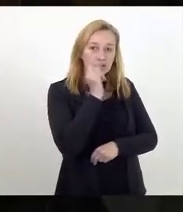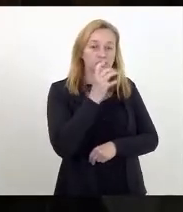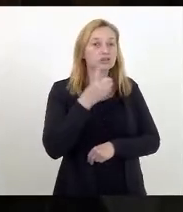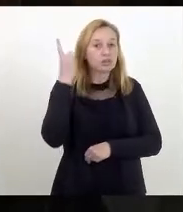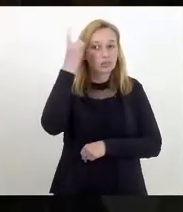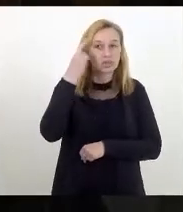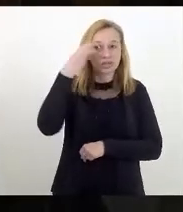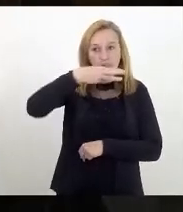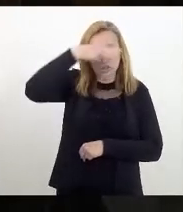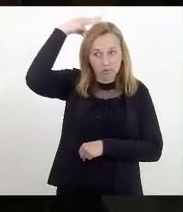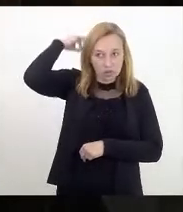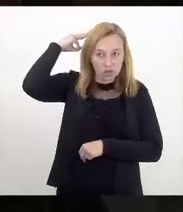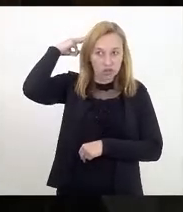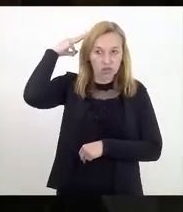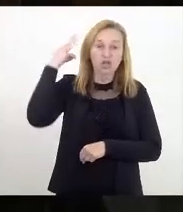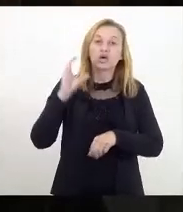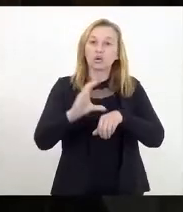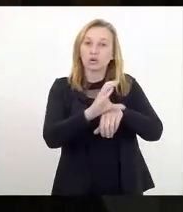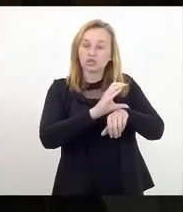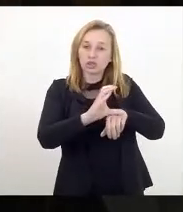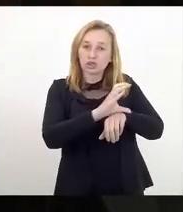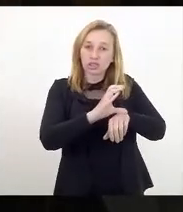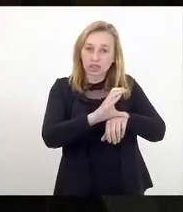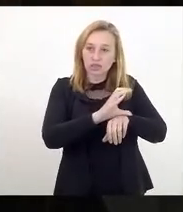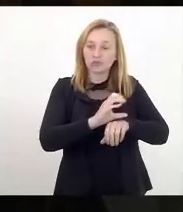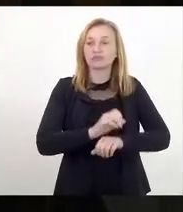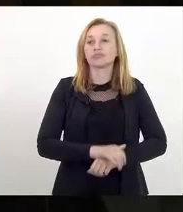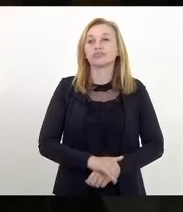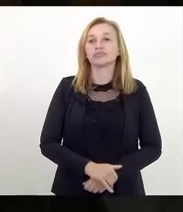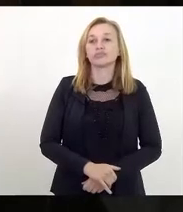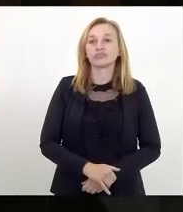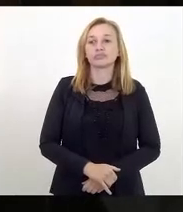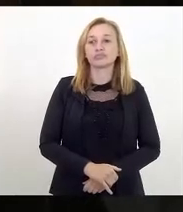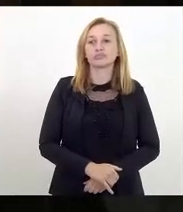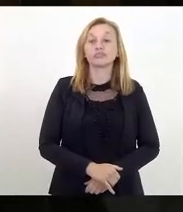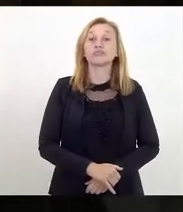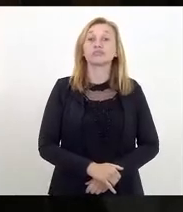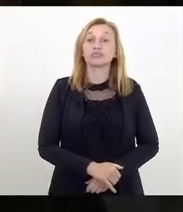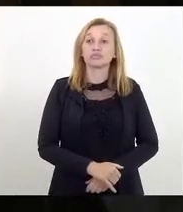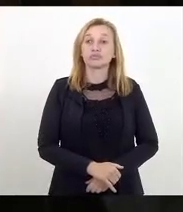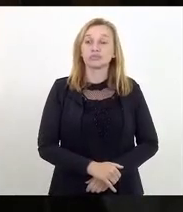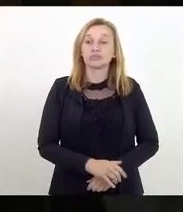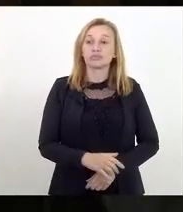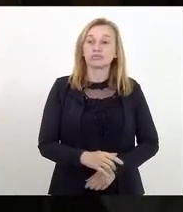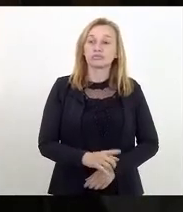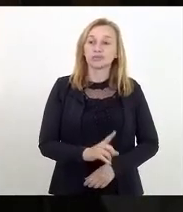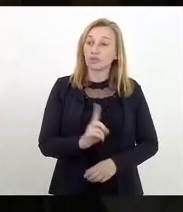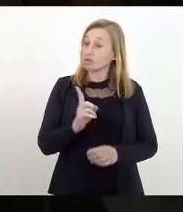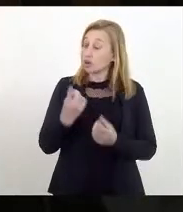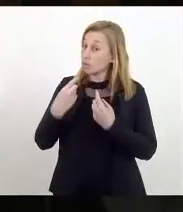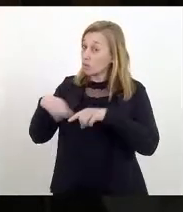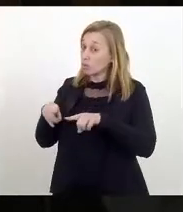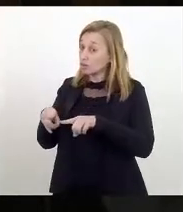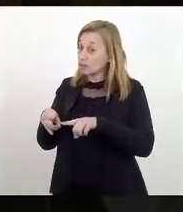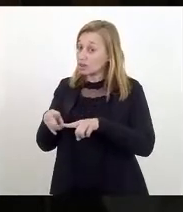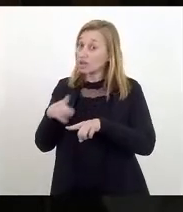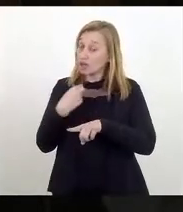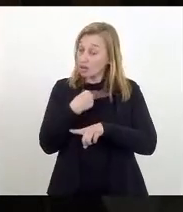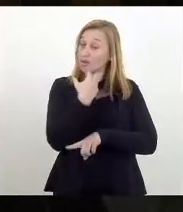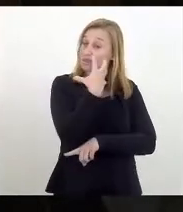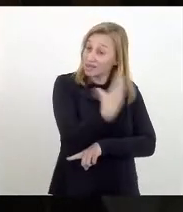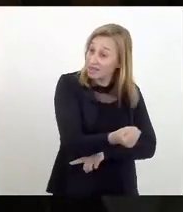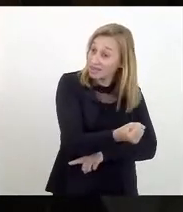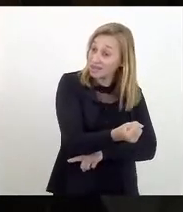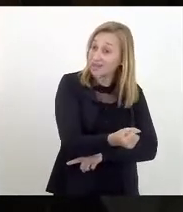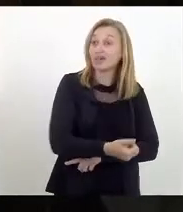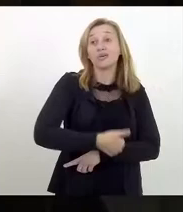Pacheco, pela constitucionalidade. E desta vez, eu não divergi, convergi. Então,